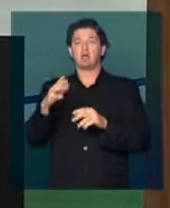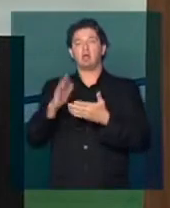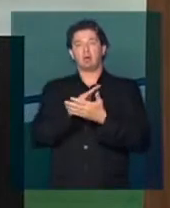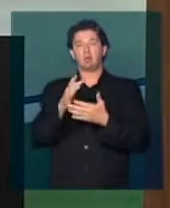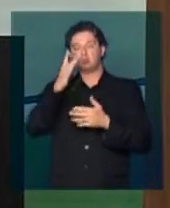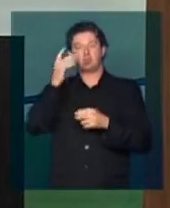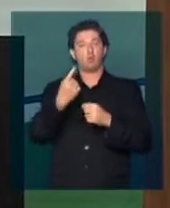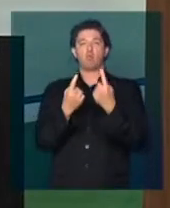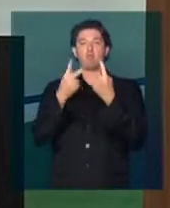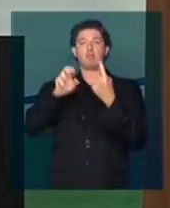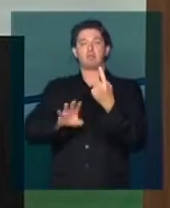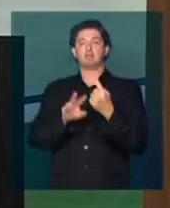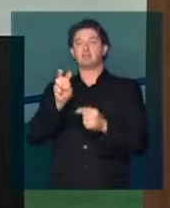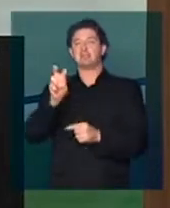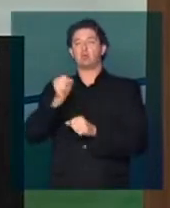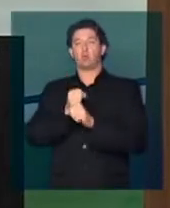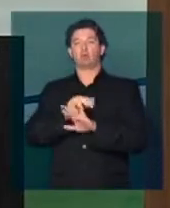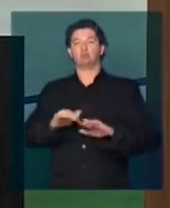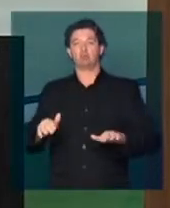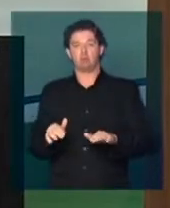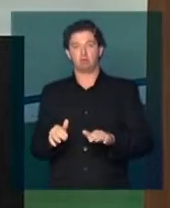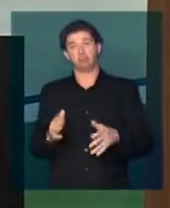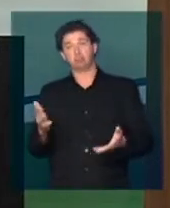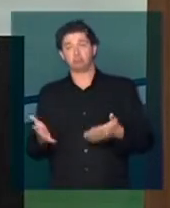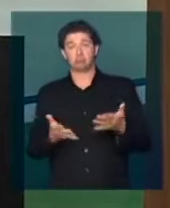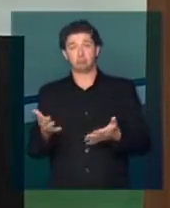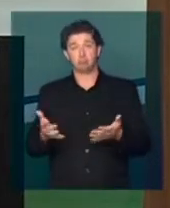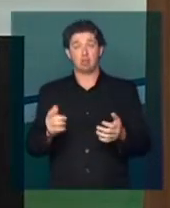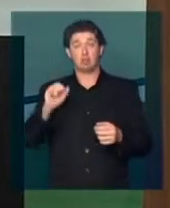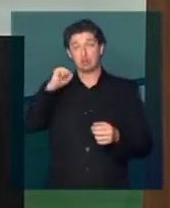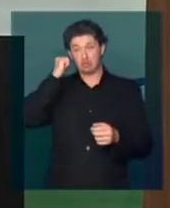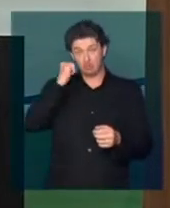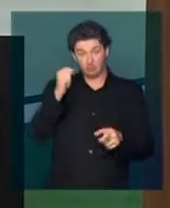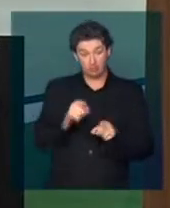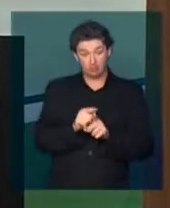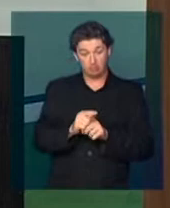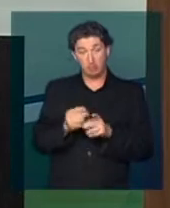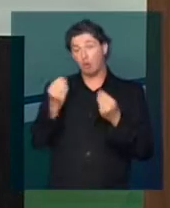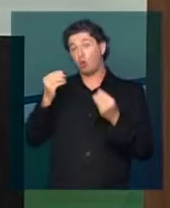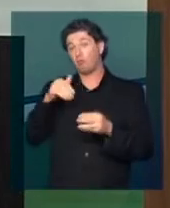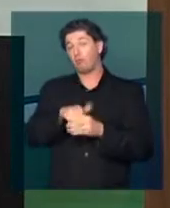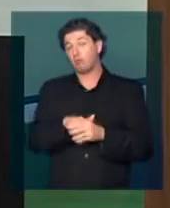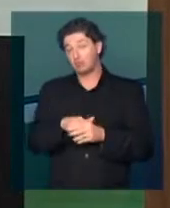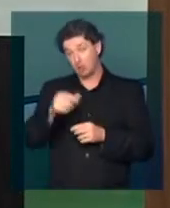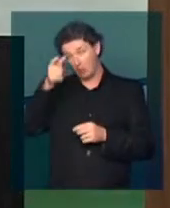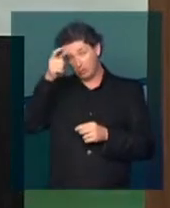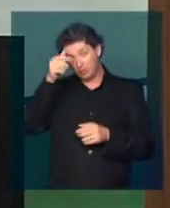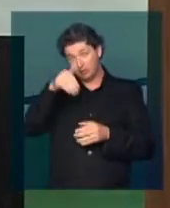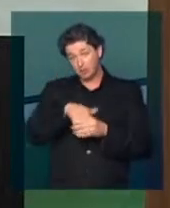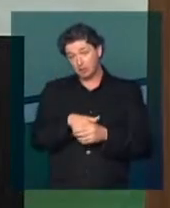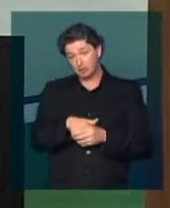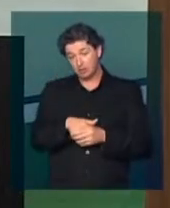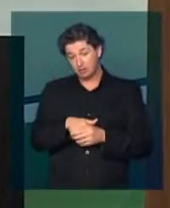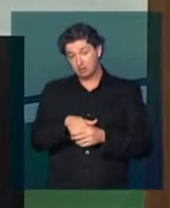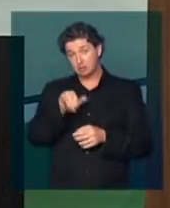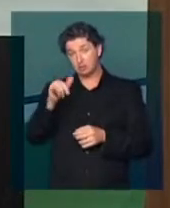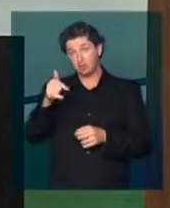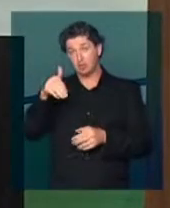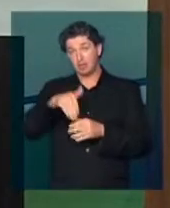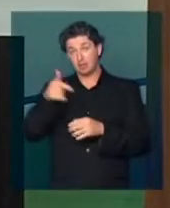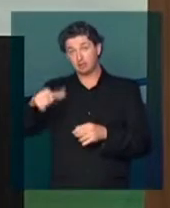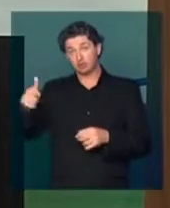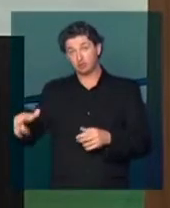defende 5 anos? E qual será o mandato dos senadores? Como se dará coincidência das eleições se você não tiver